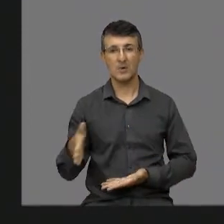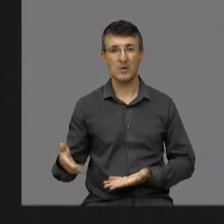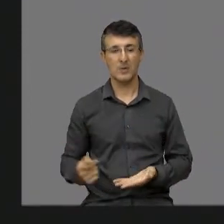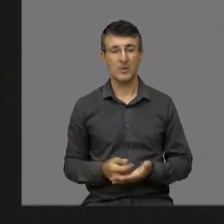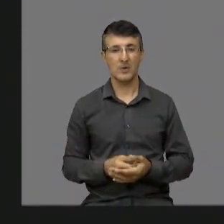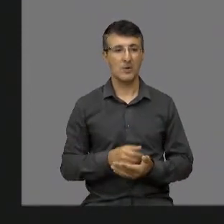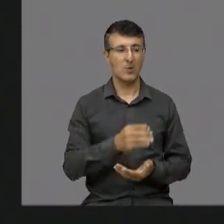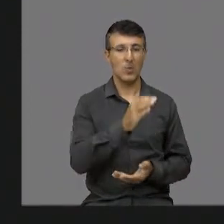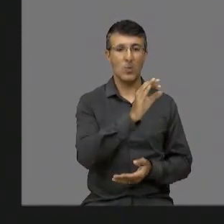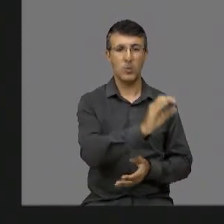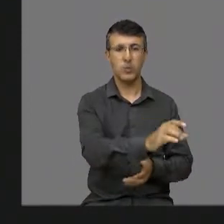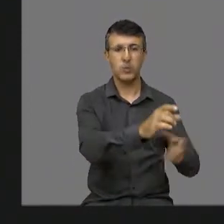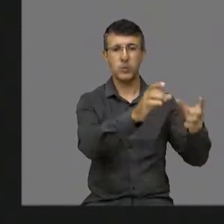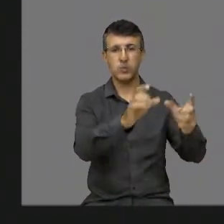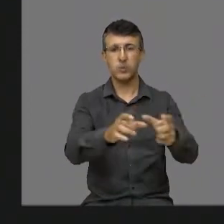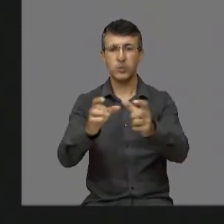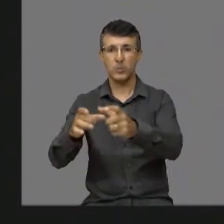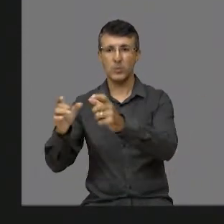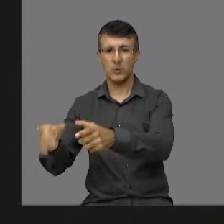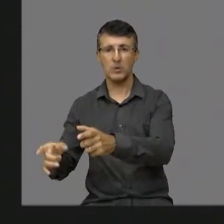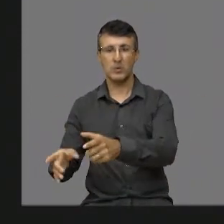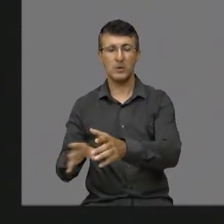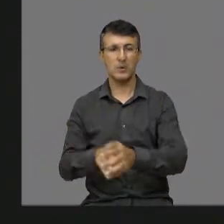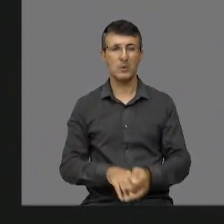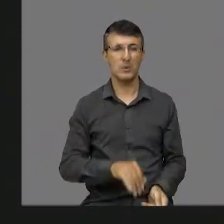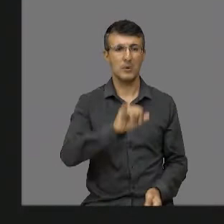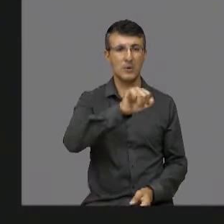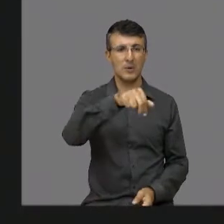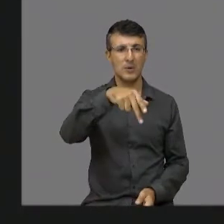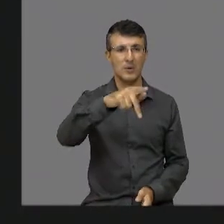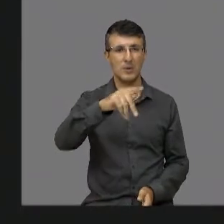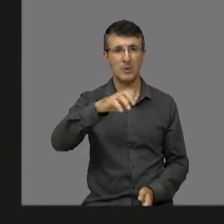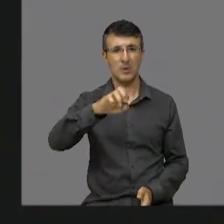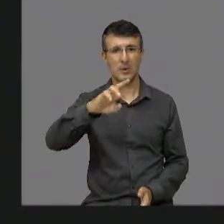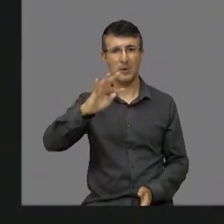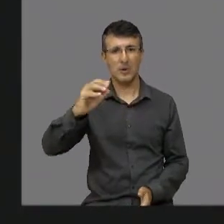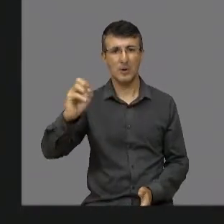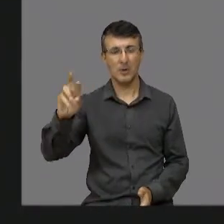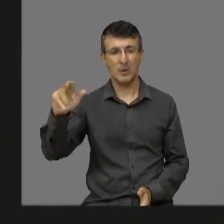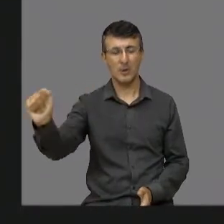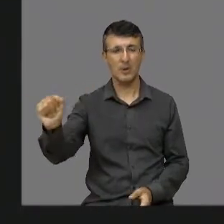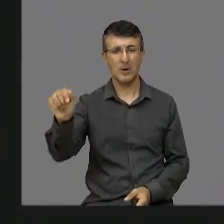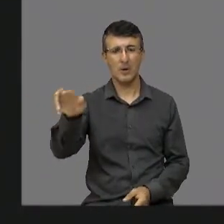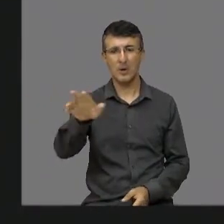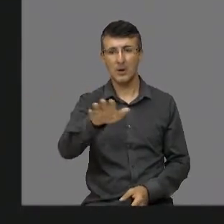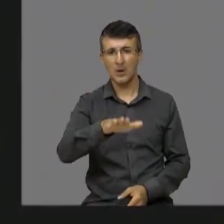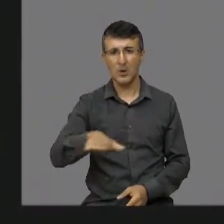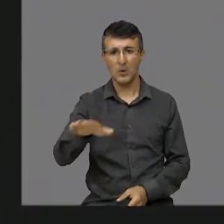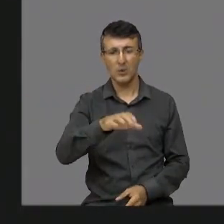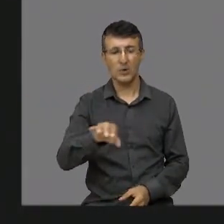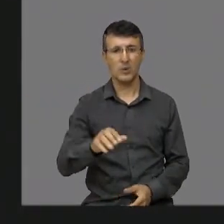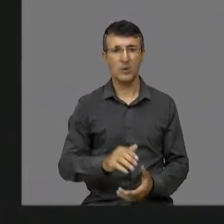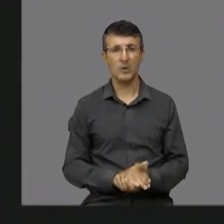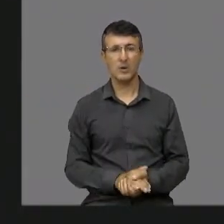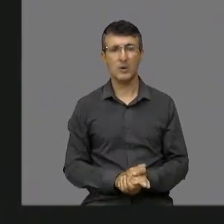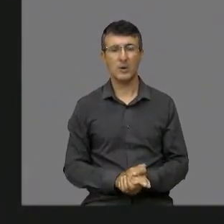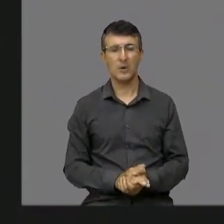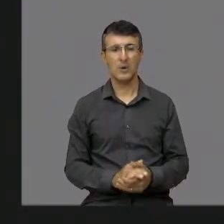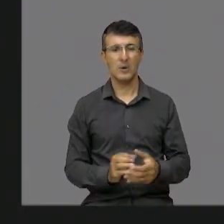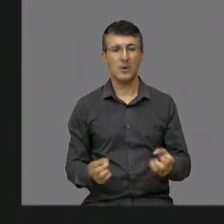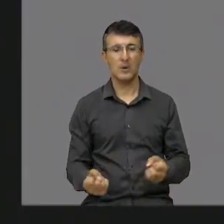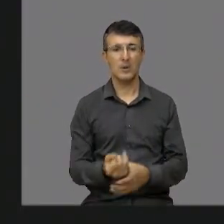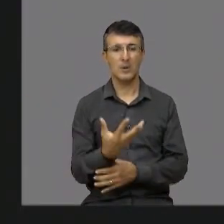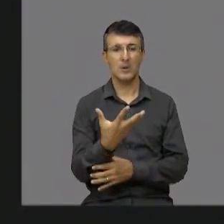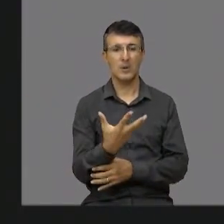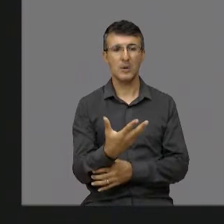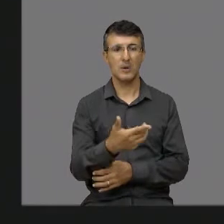o cargo de inspetora regional. Participou da criação, em 25 de junho de 2019, do projeto da Patrulha Maria